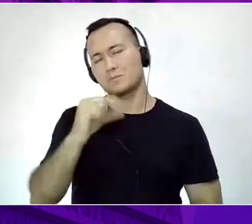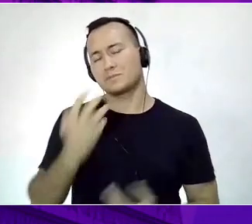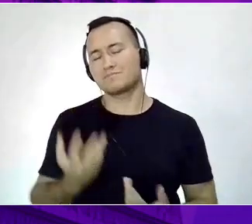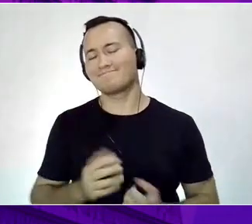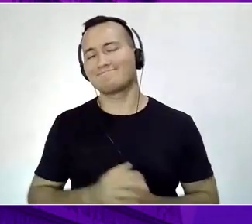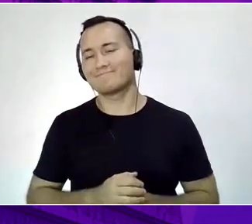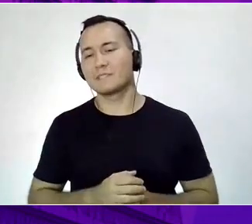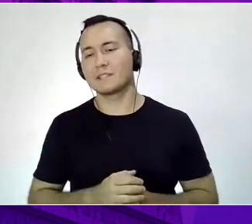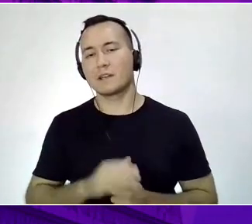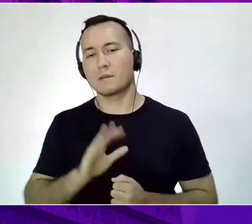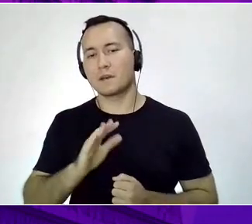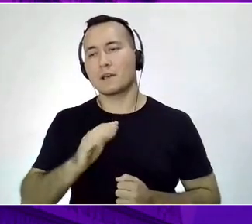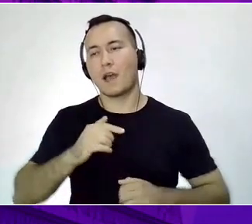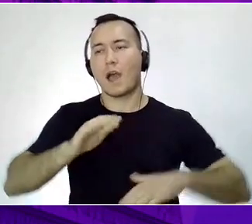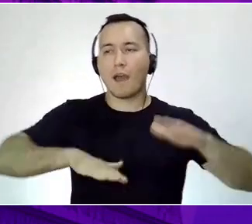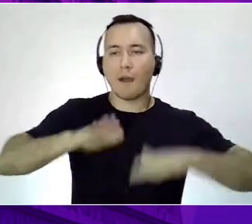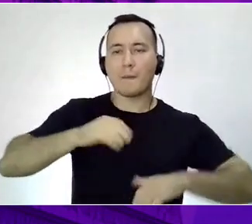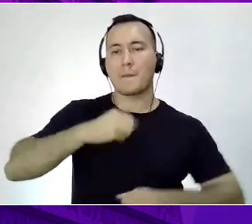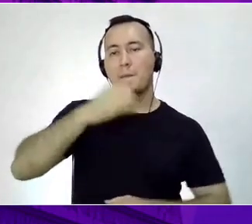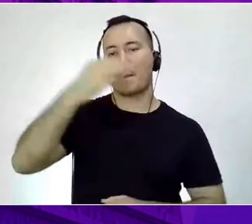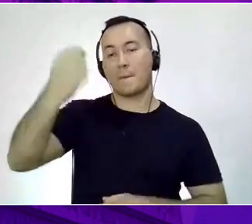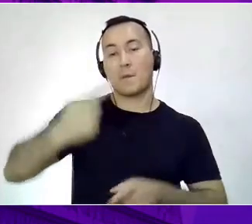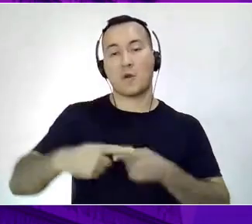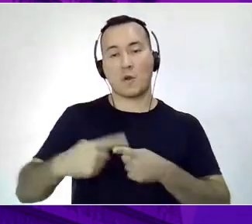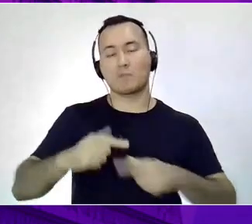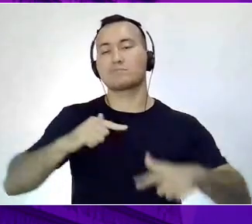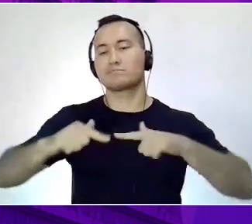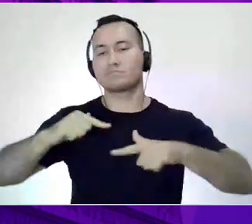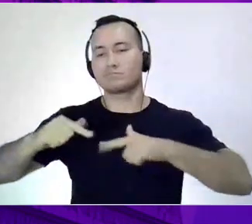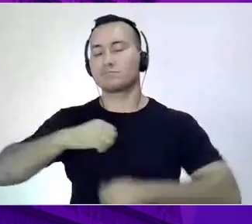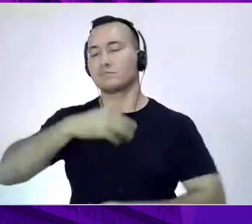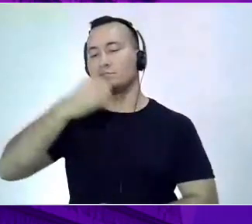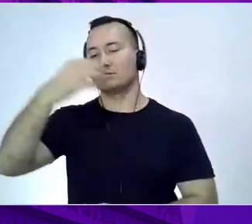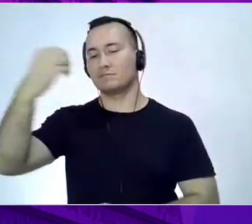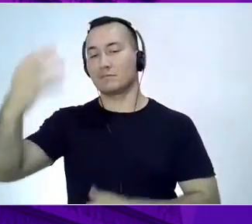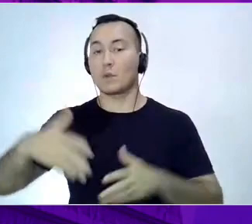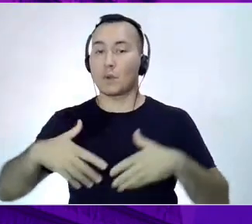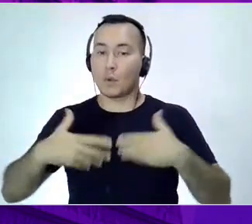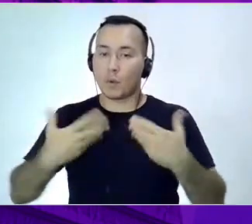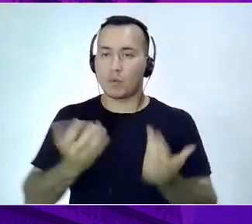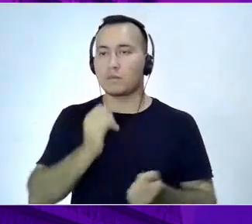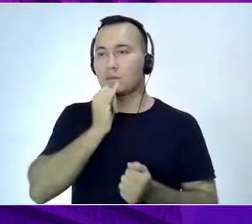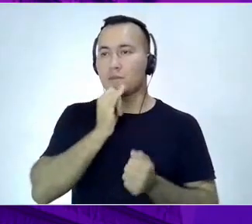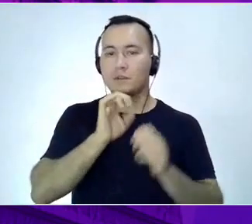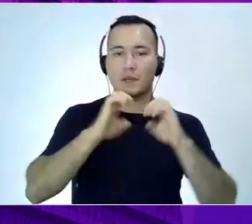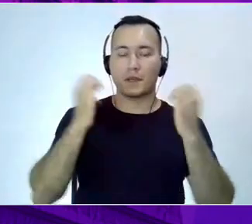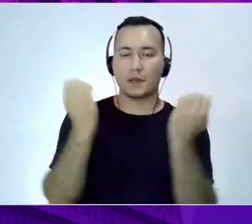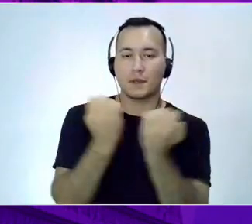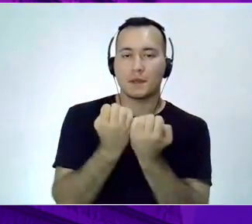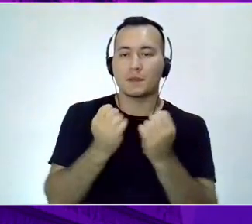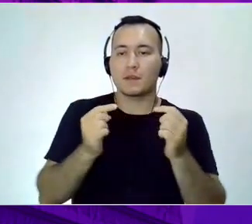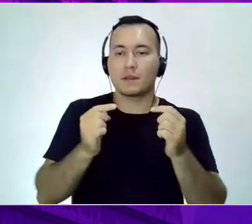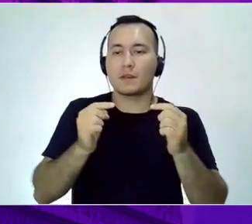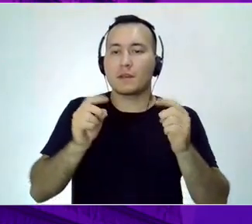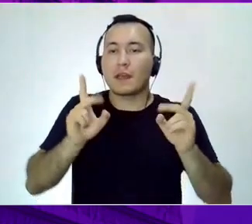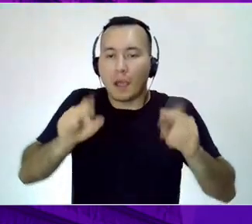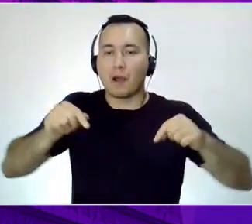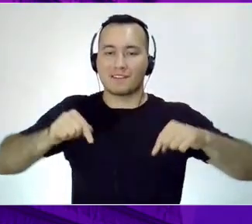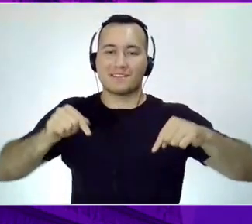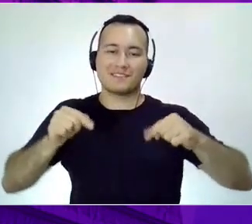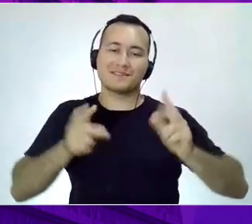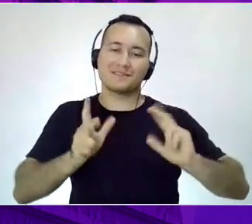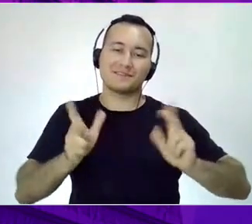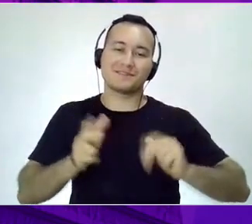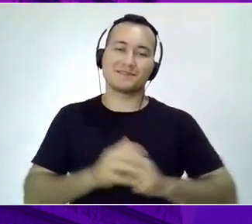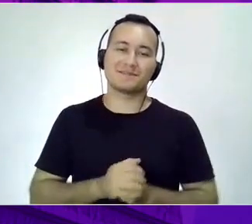do trabalho, ou por conta, como essa, de um evento assim que tem a ver com a construção do